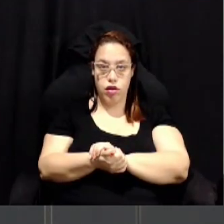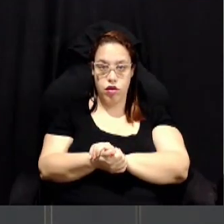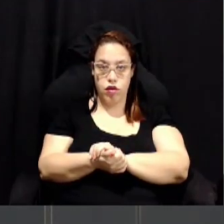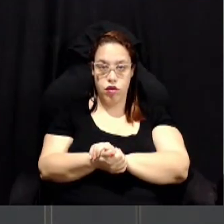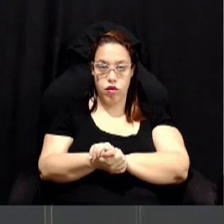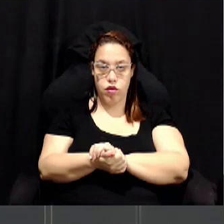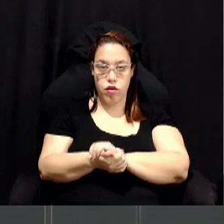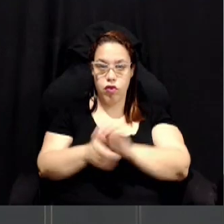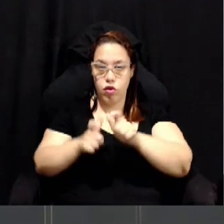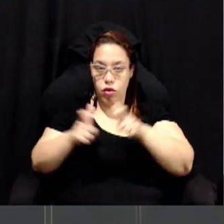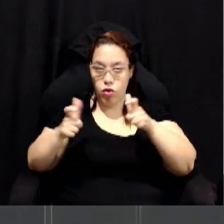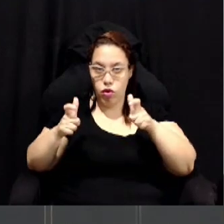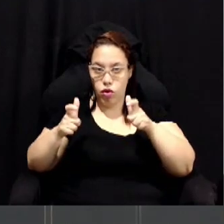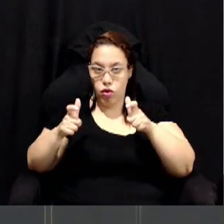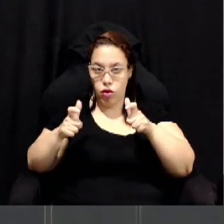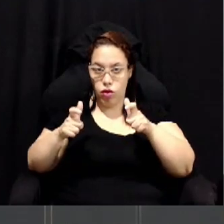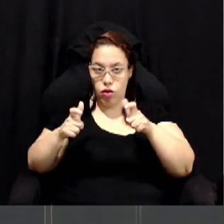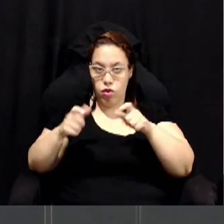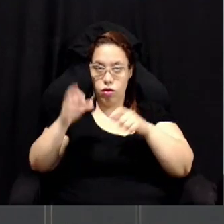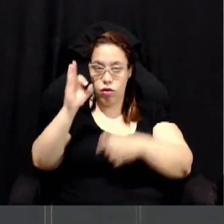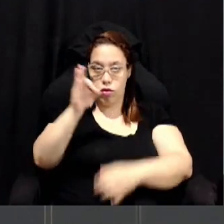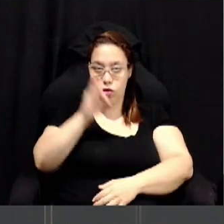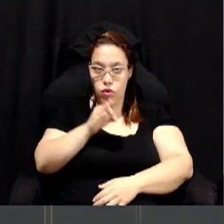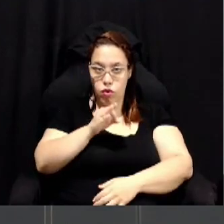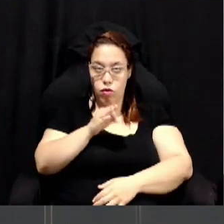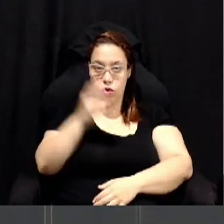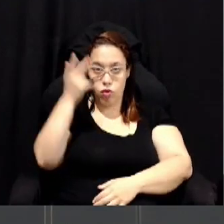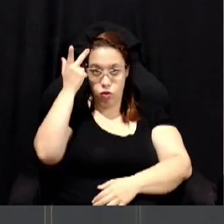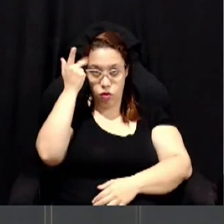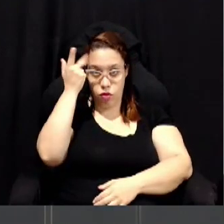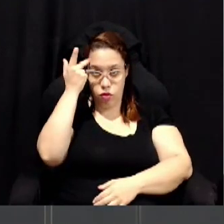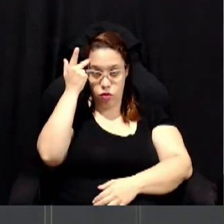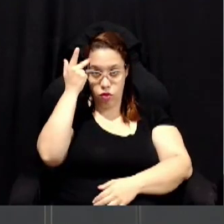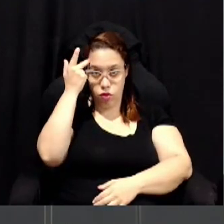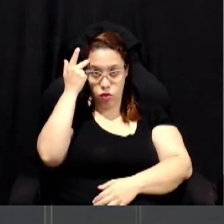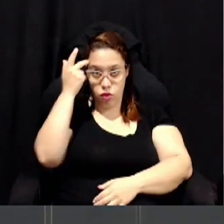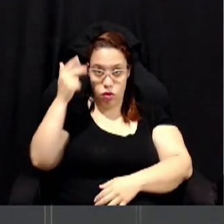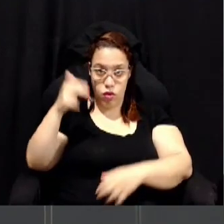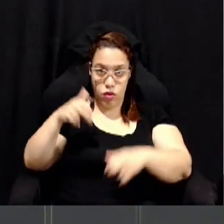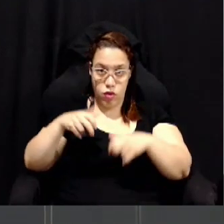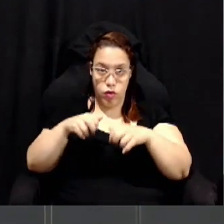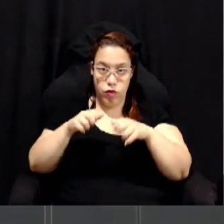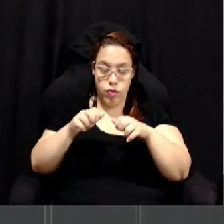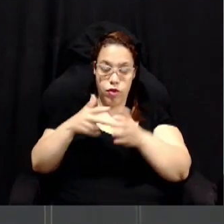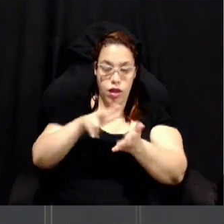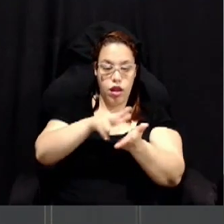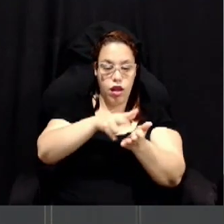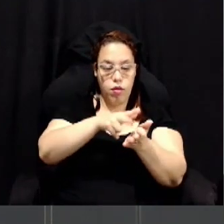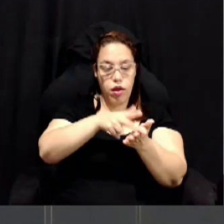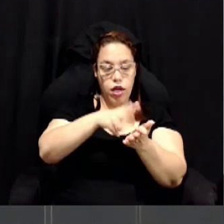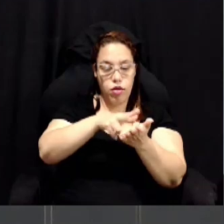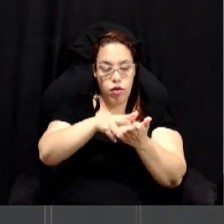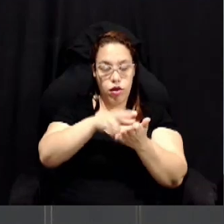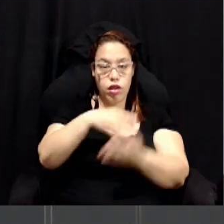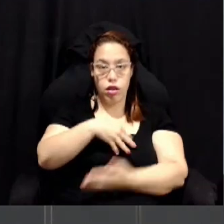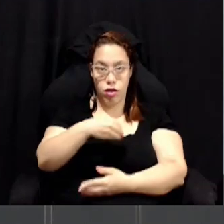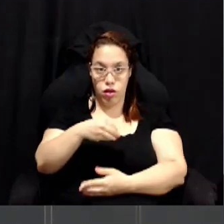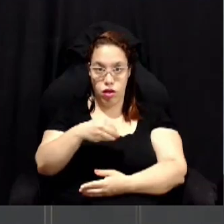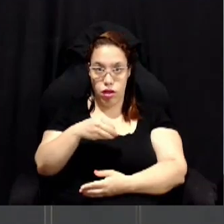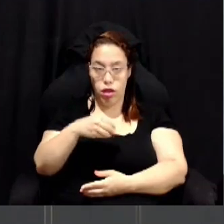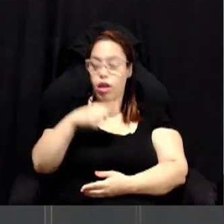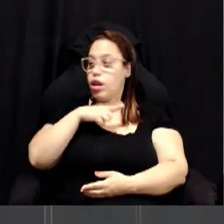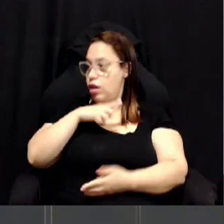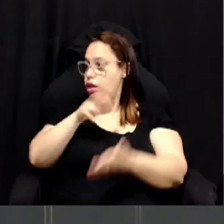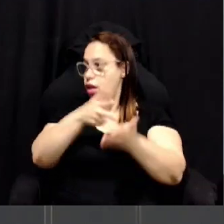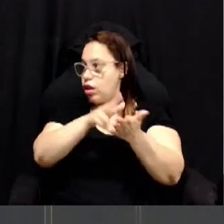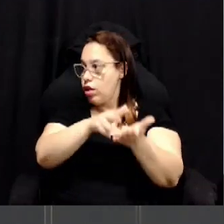sei exatamente a porcentagem, mas é muito comum a comorbidade da epilepsia, né? É o caso da minha filha, ela tem convulsões. Então, se eu